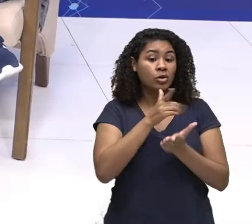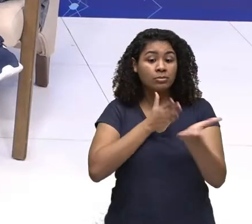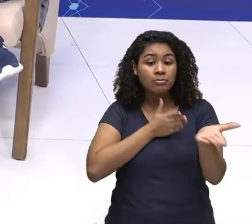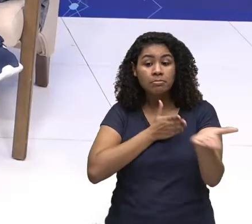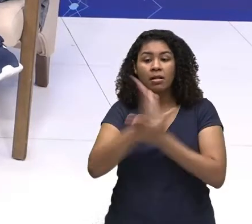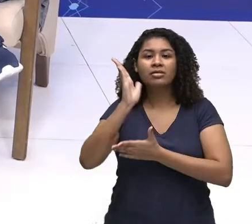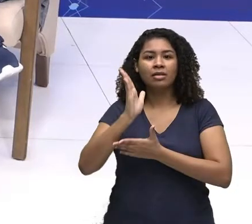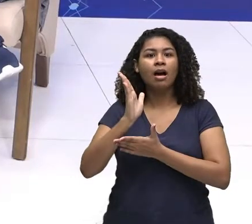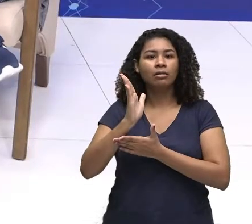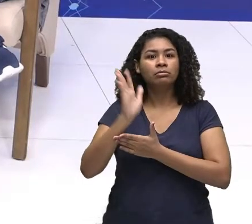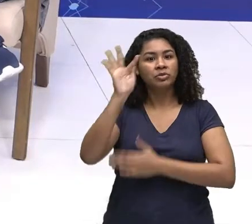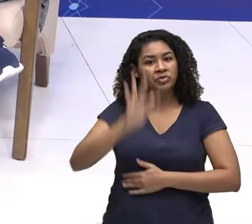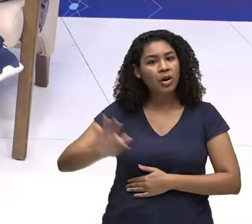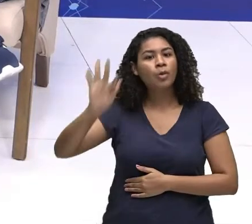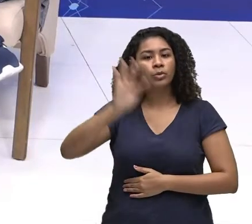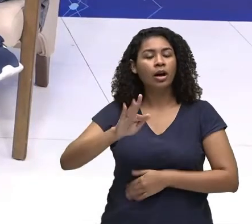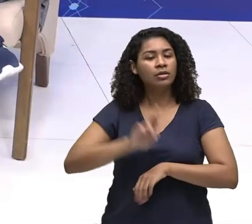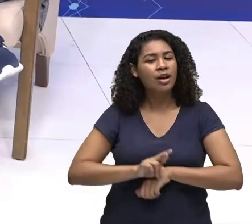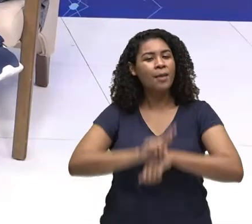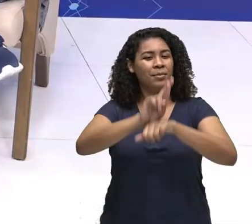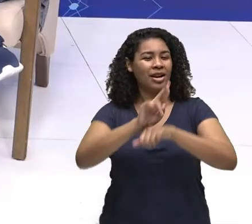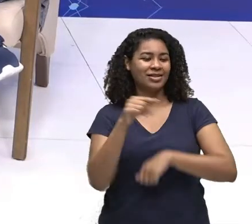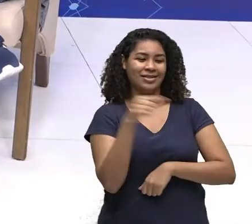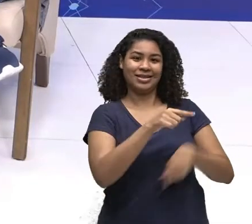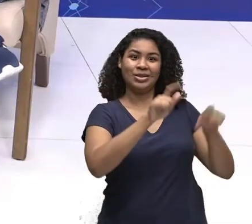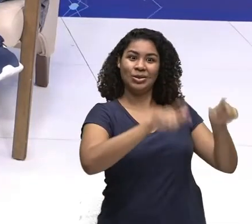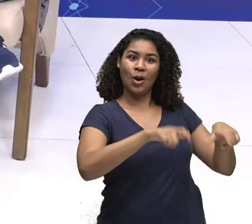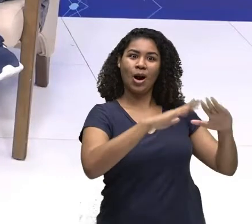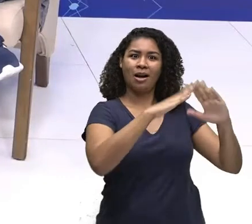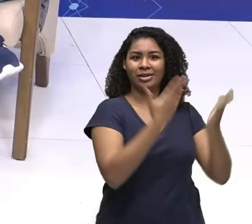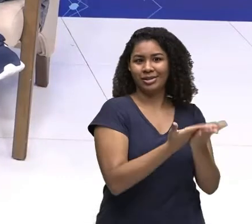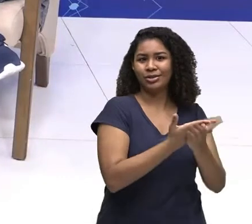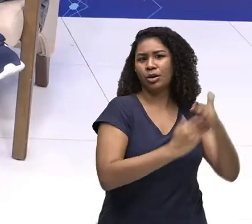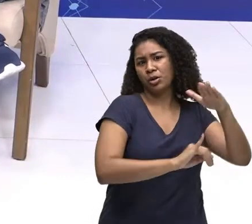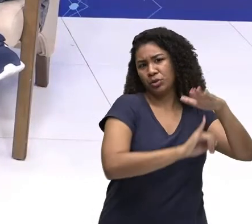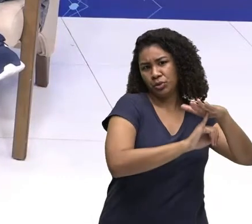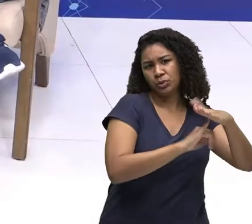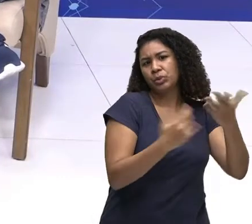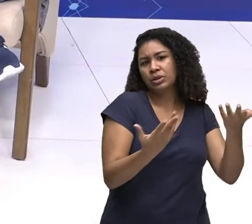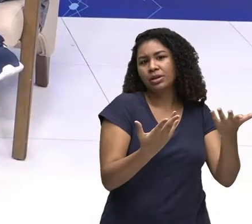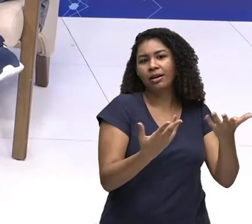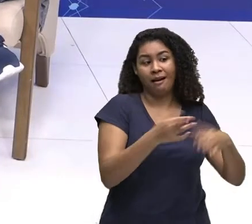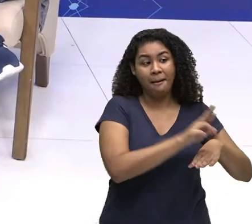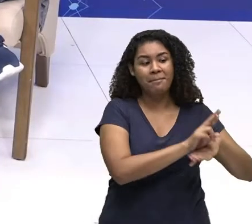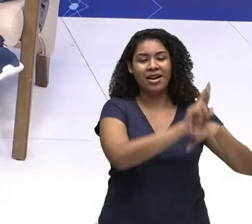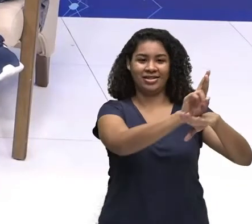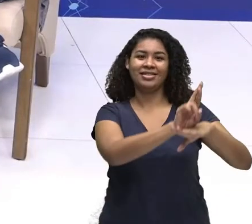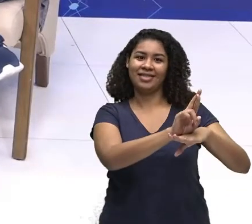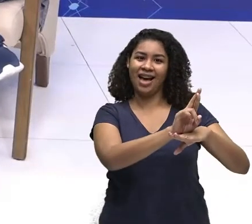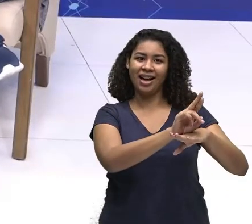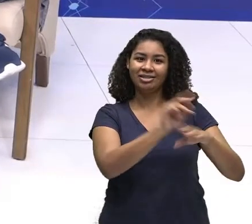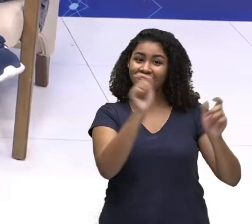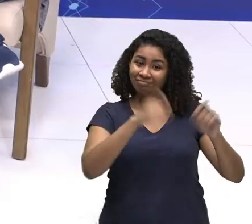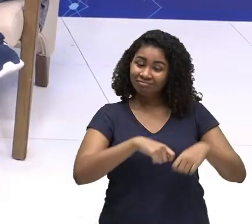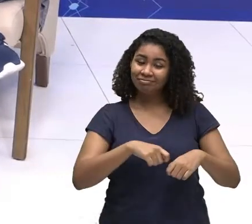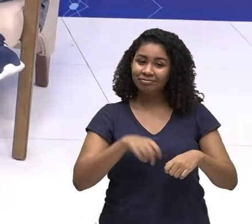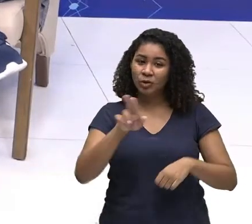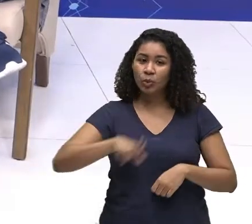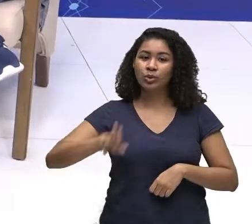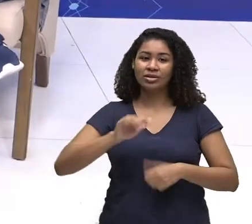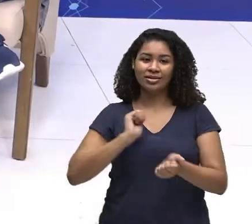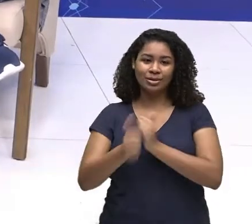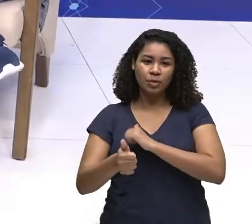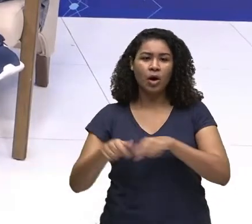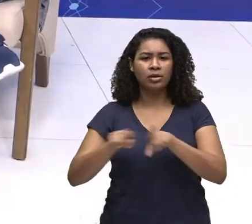faculdade representando aquele local, aquela instituição. Levando o nome, né? Levando o nome com o esporte. E sendo